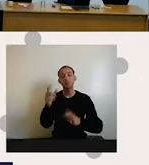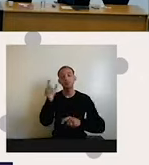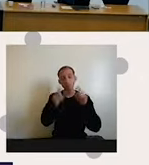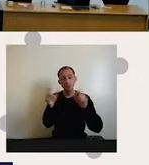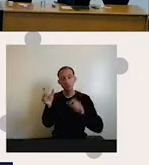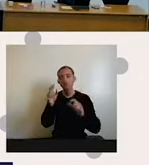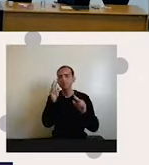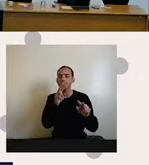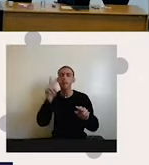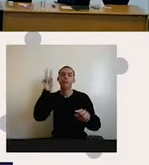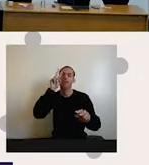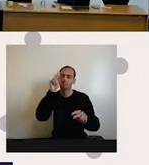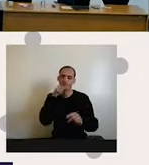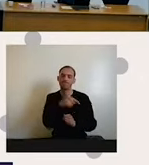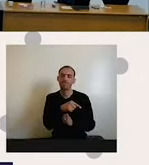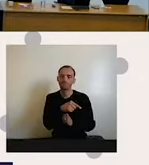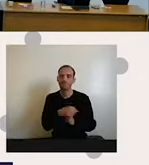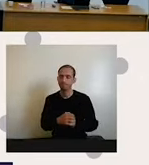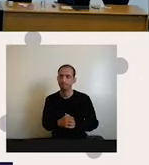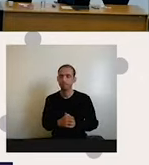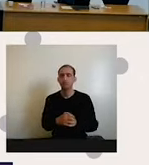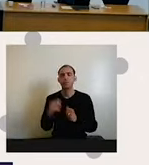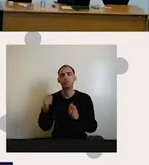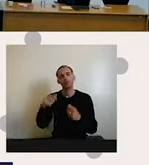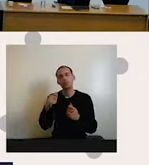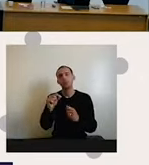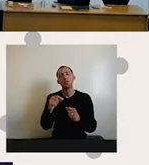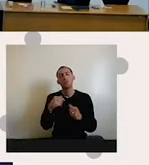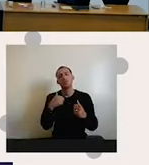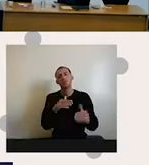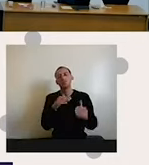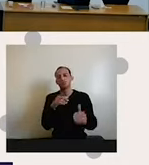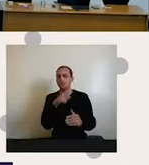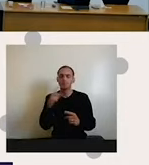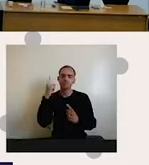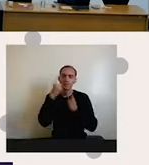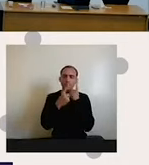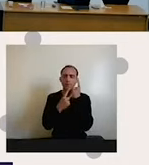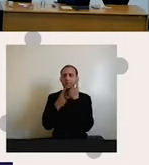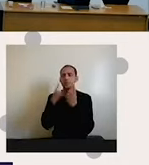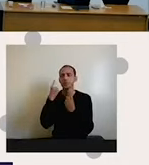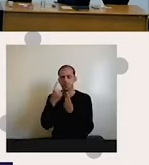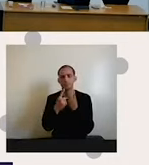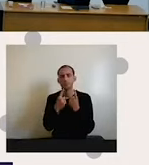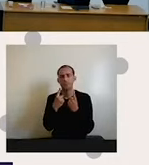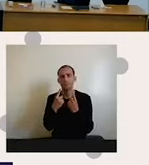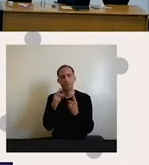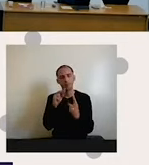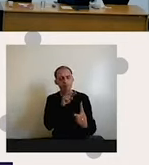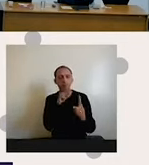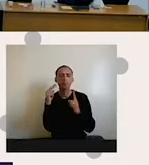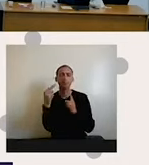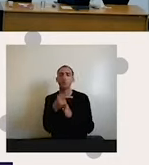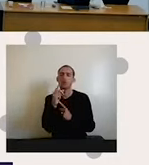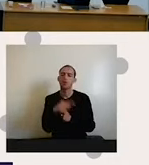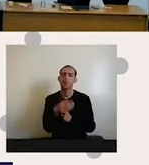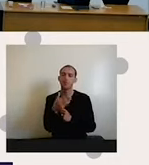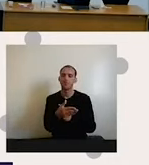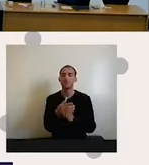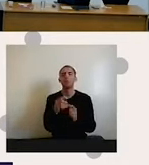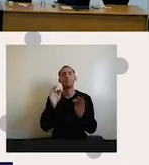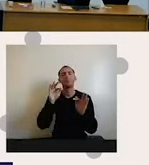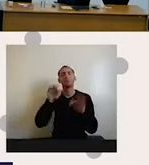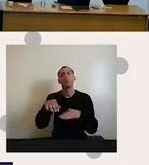vai além, pensando uma perspectiva biopsicossocial. E que, ao final, essa tabela, então, que tem sido proposta em